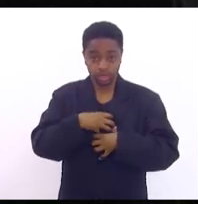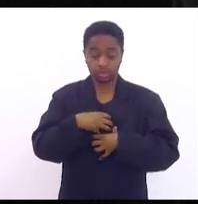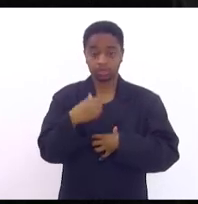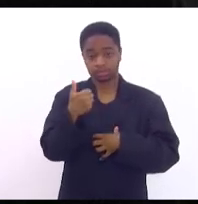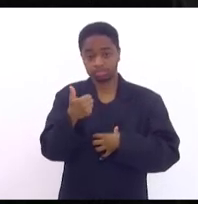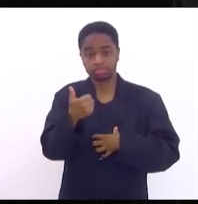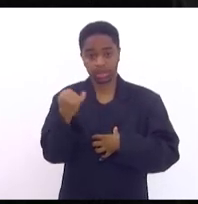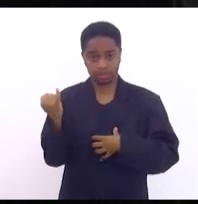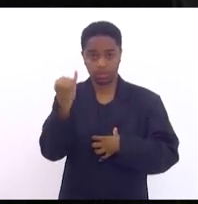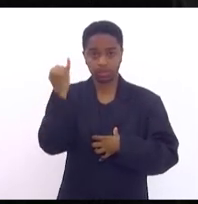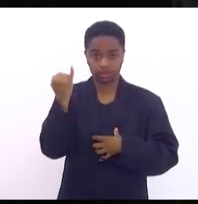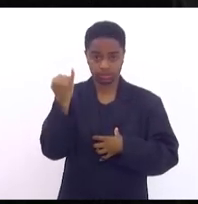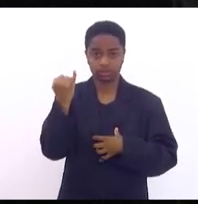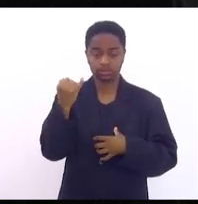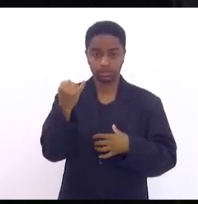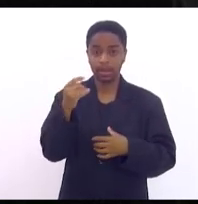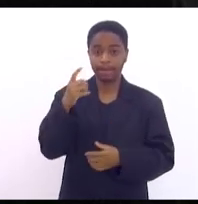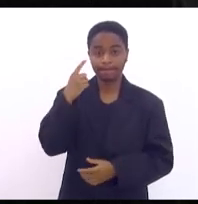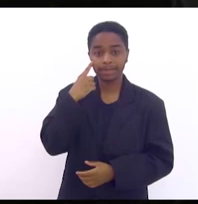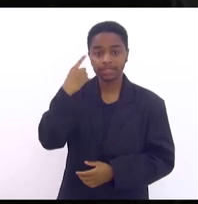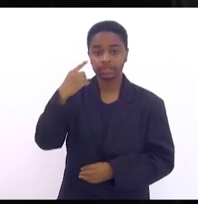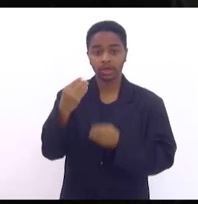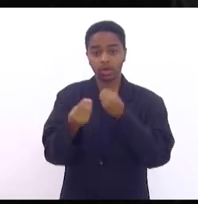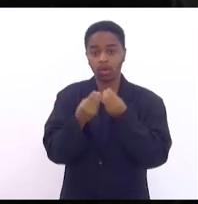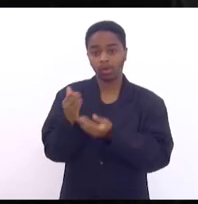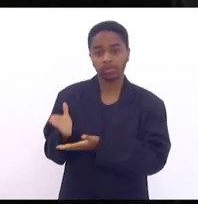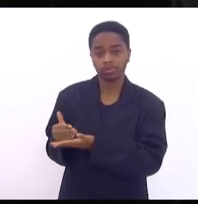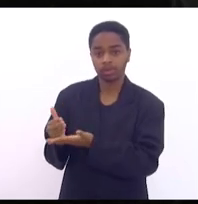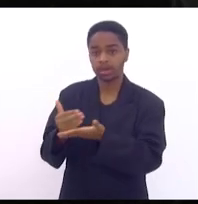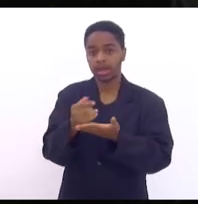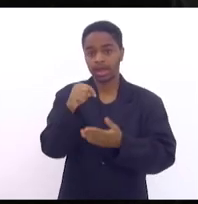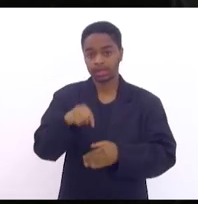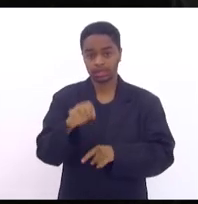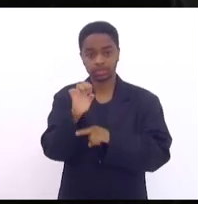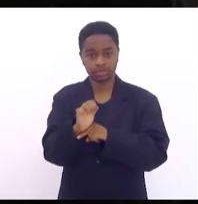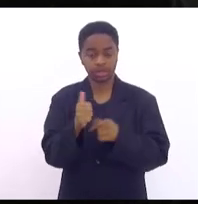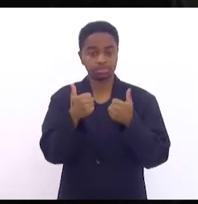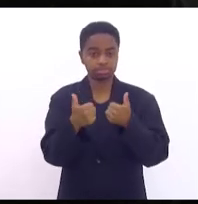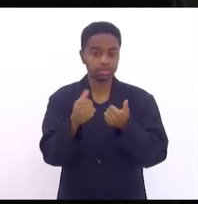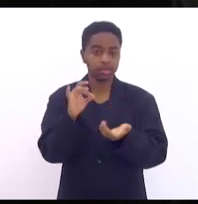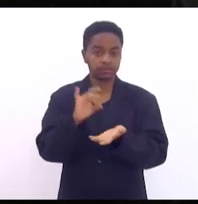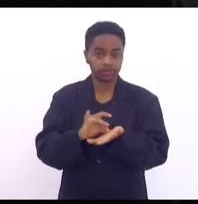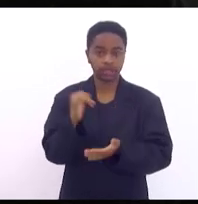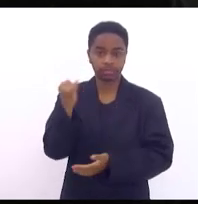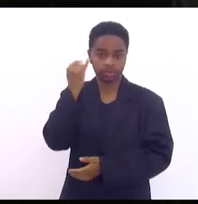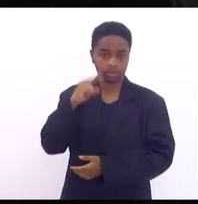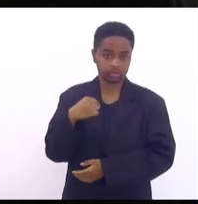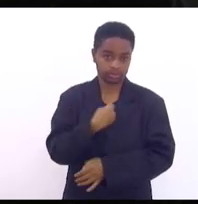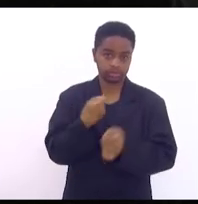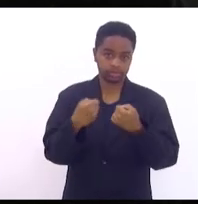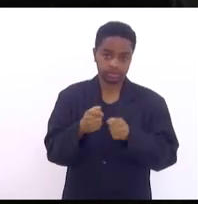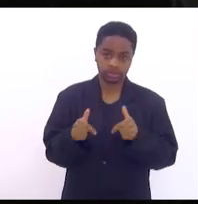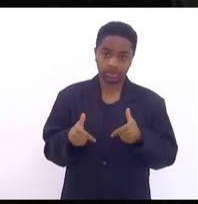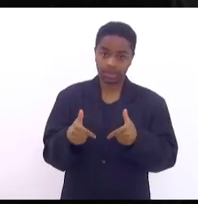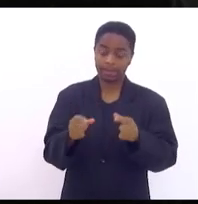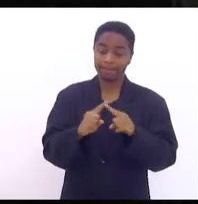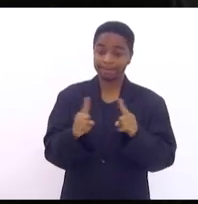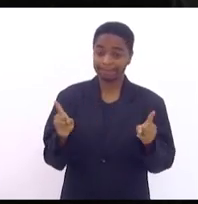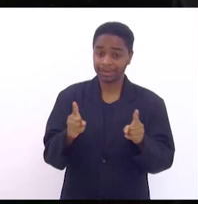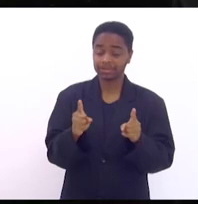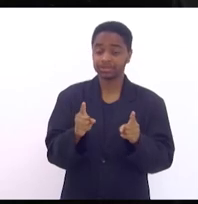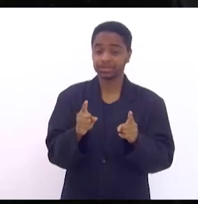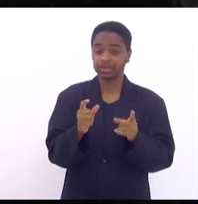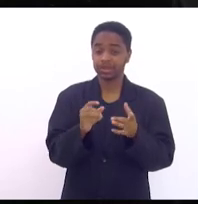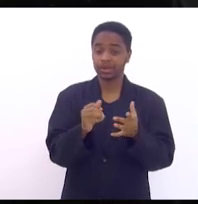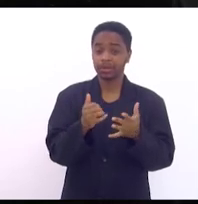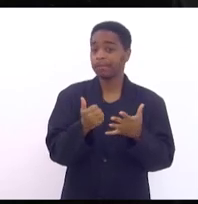ela é importante. Pensar a arrecadação do Estado, ela é algo que devamos fazer, mas ela é prioridade